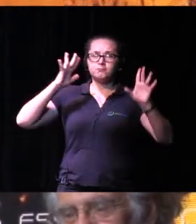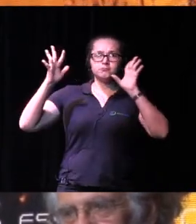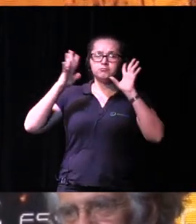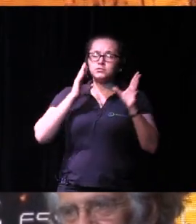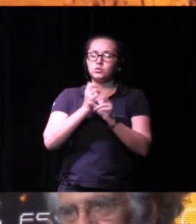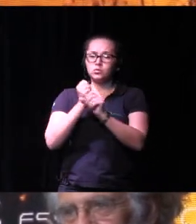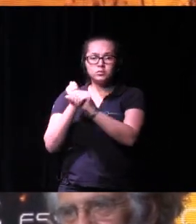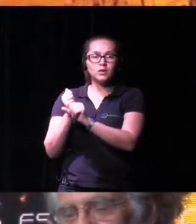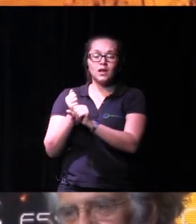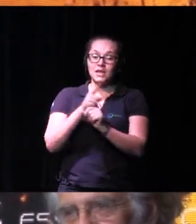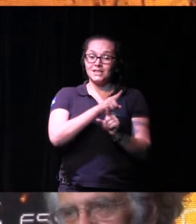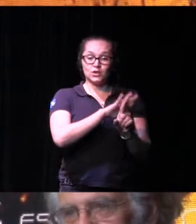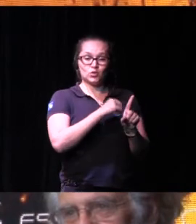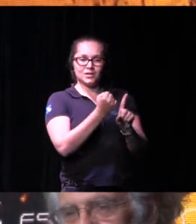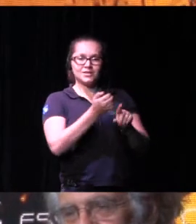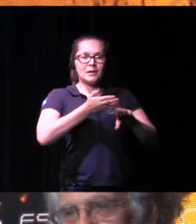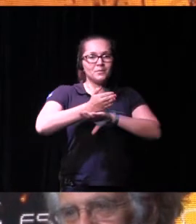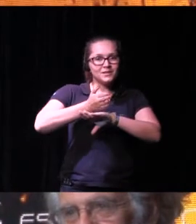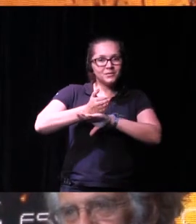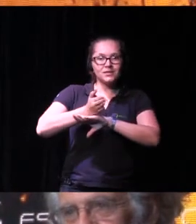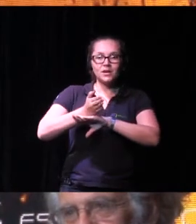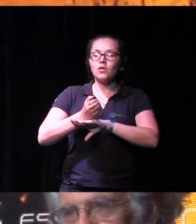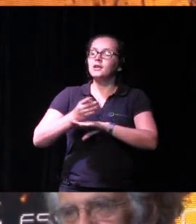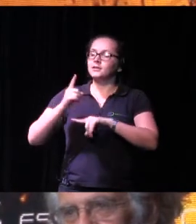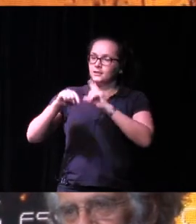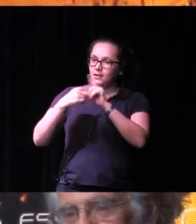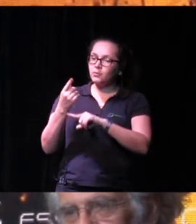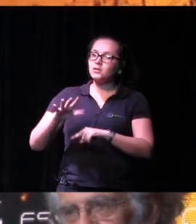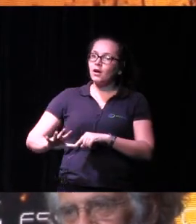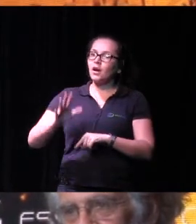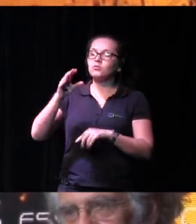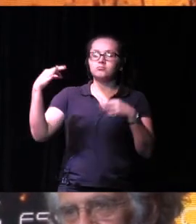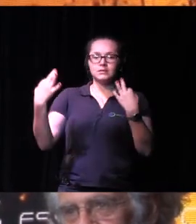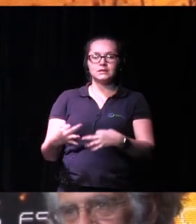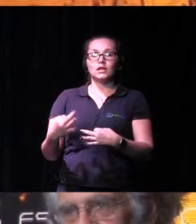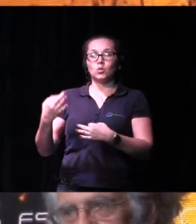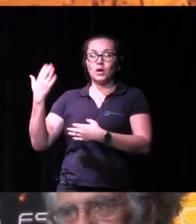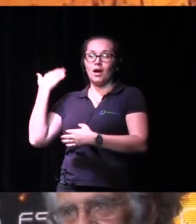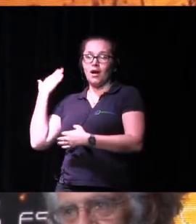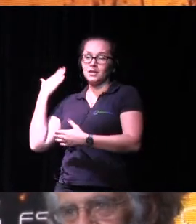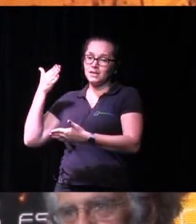socialização e participação veio numa instância posterior e que, insisto,